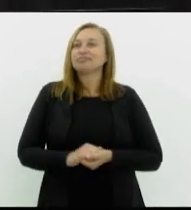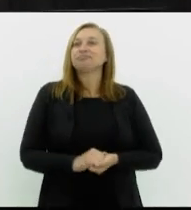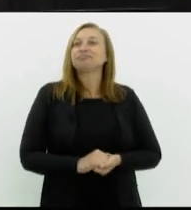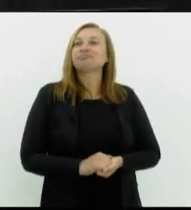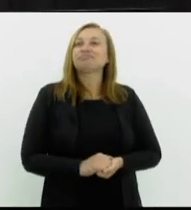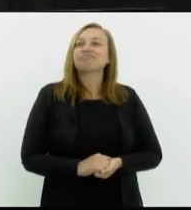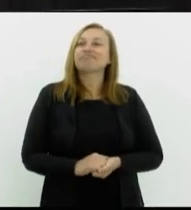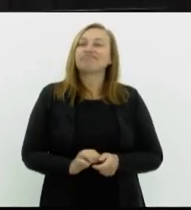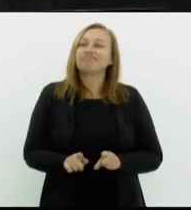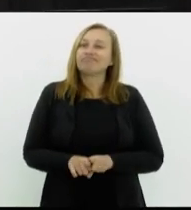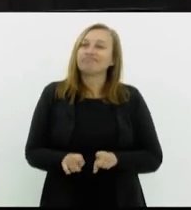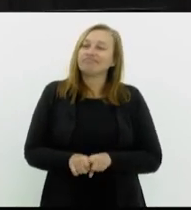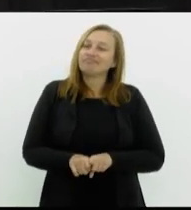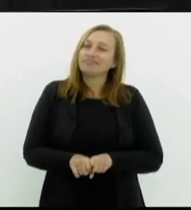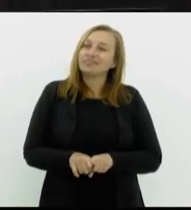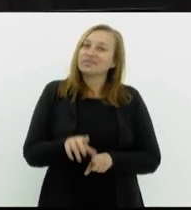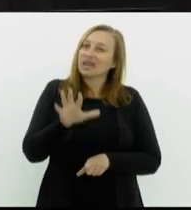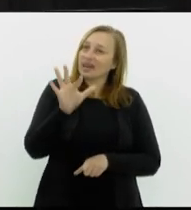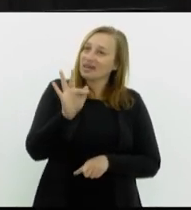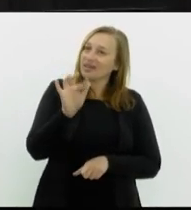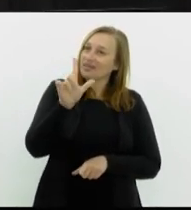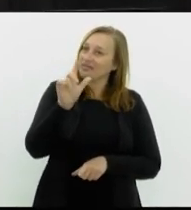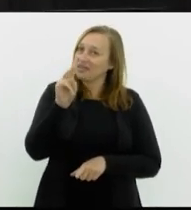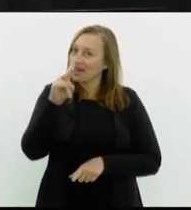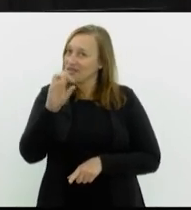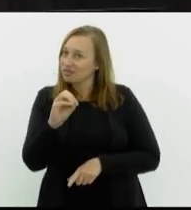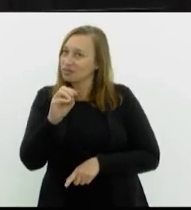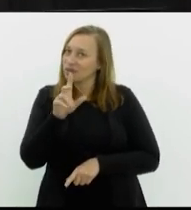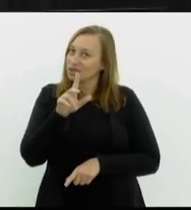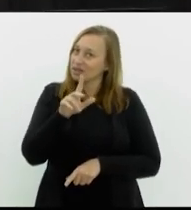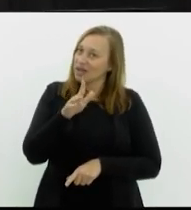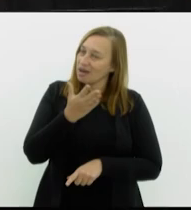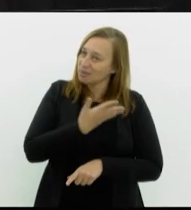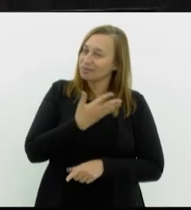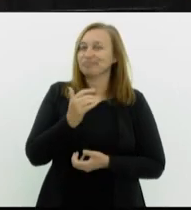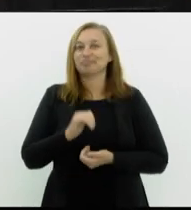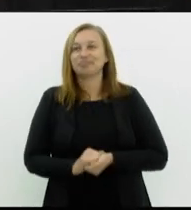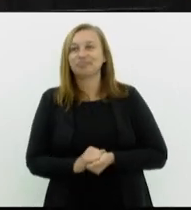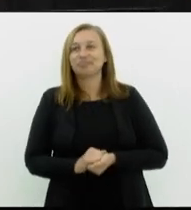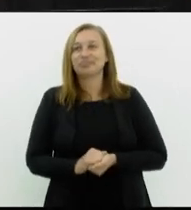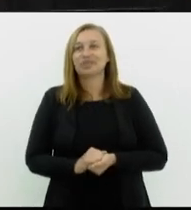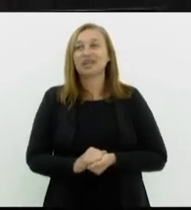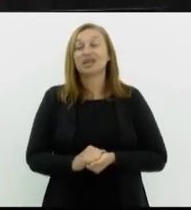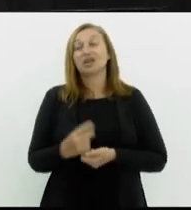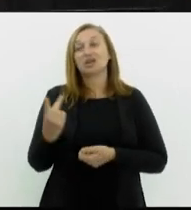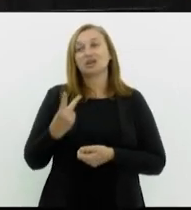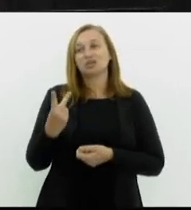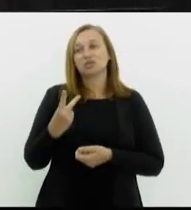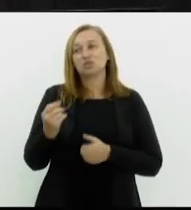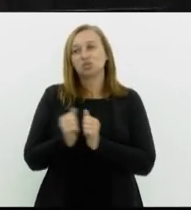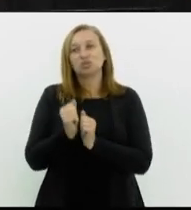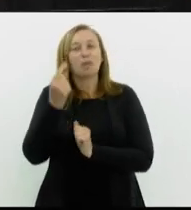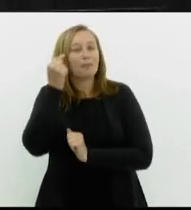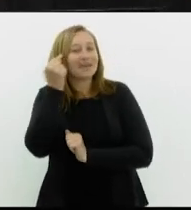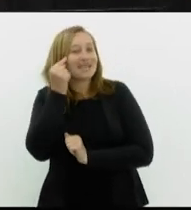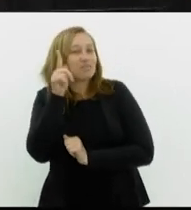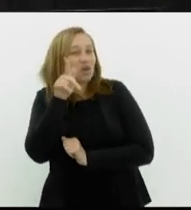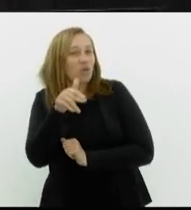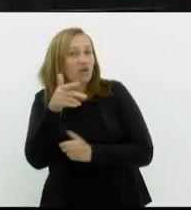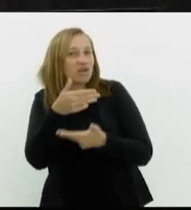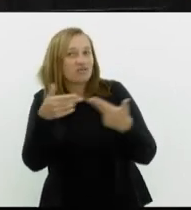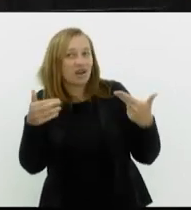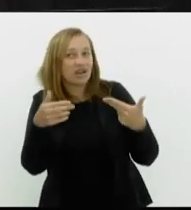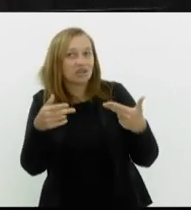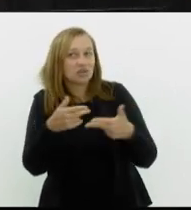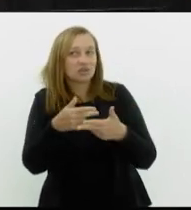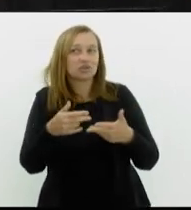E meu irmão, o Flávio, não é irmão ainda, pelo menos, é o Flávio. Eu e o Flávio pensamos muito igual em muitas coisas,